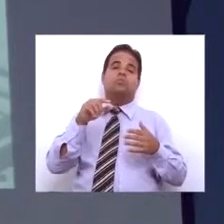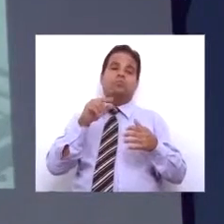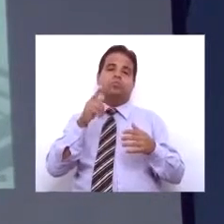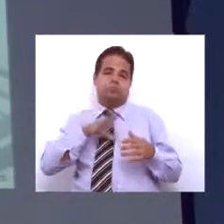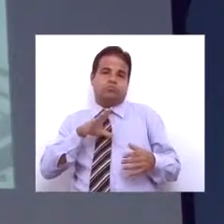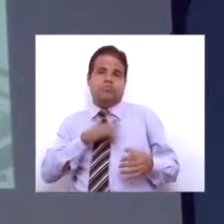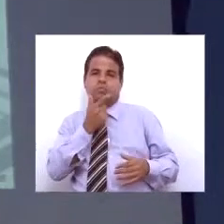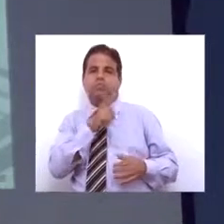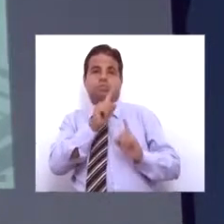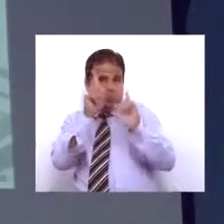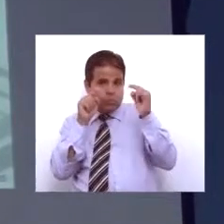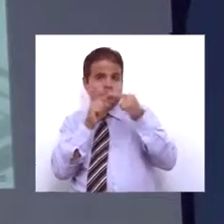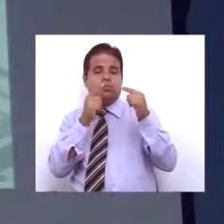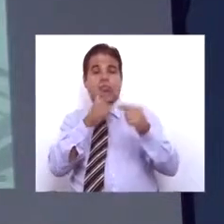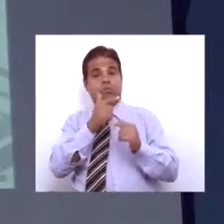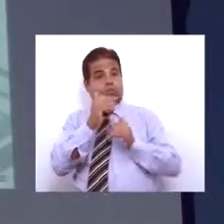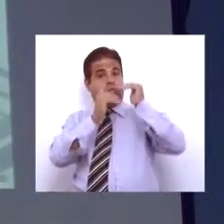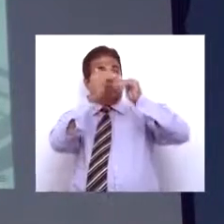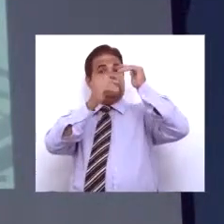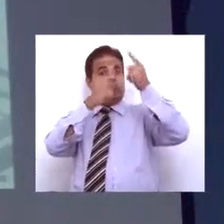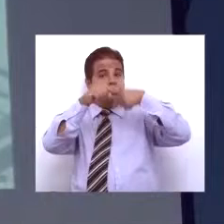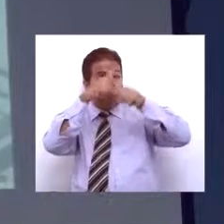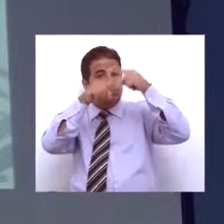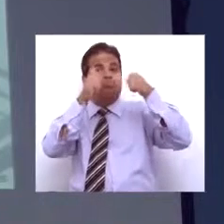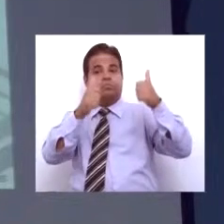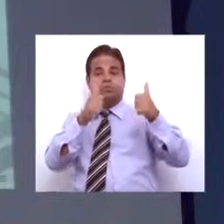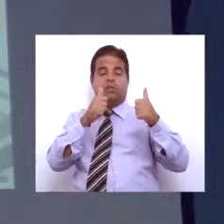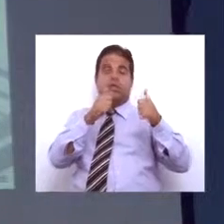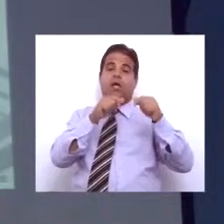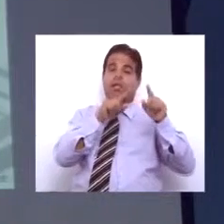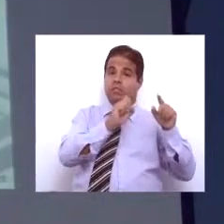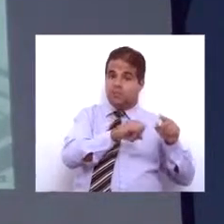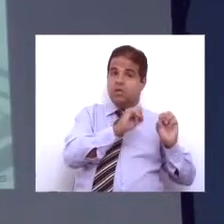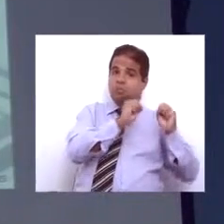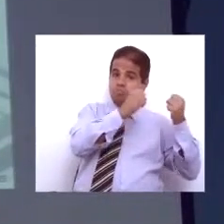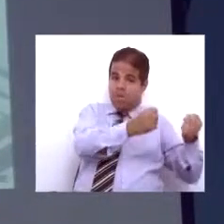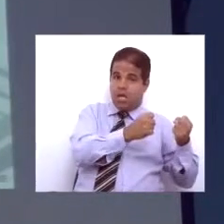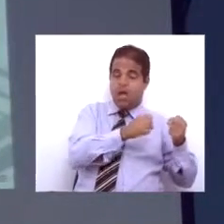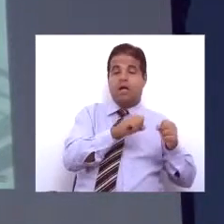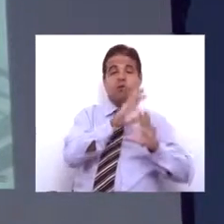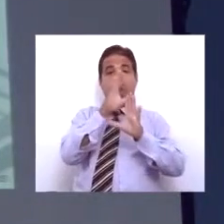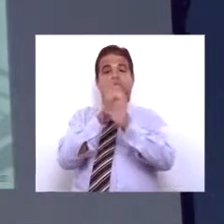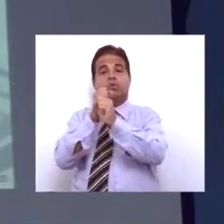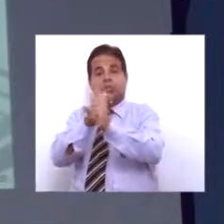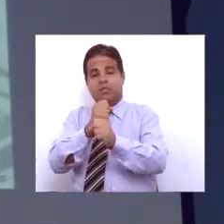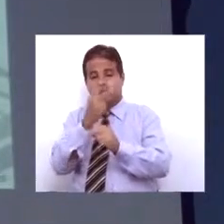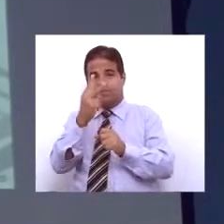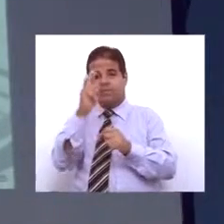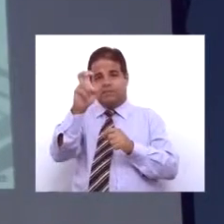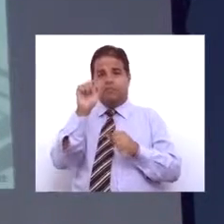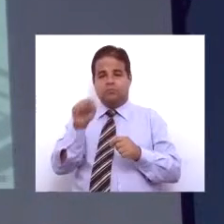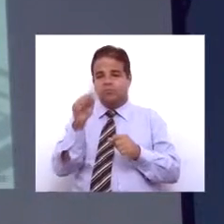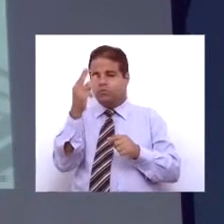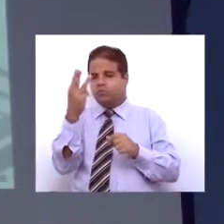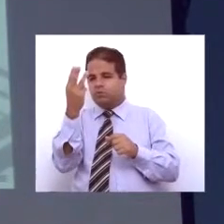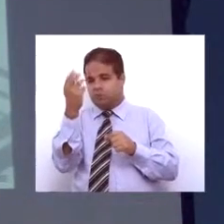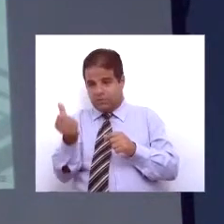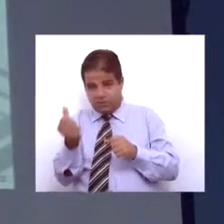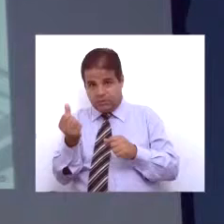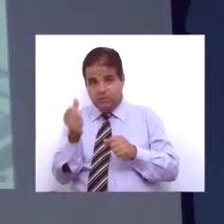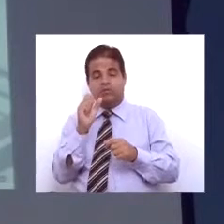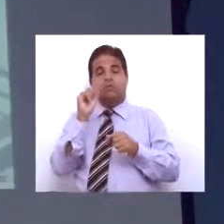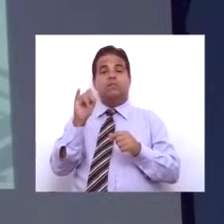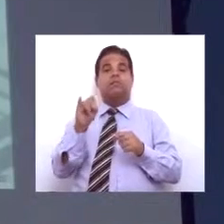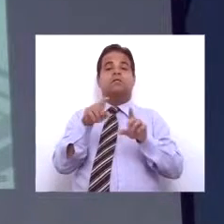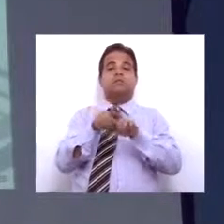atingiu isso superou inclusive seja no critério dos empenhados totaliza 25 ponto 36 seja